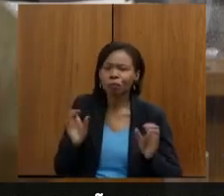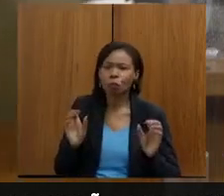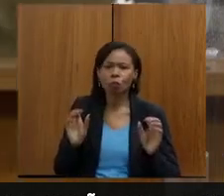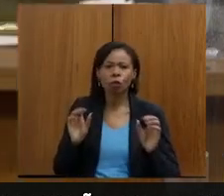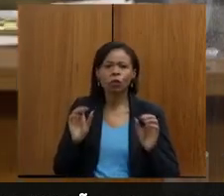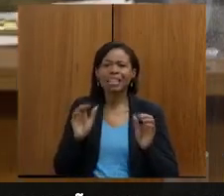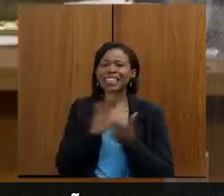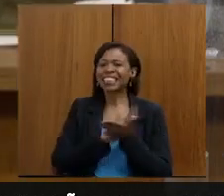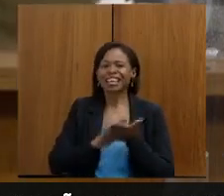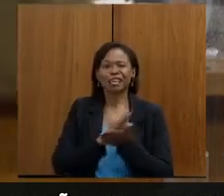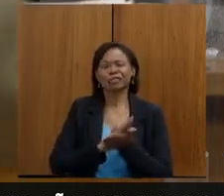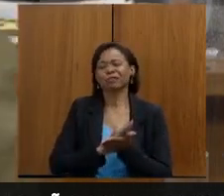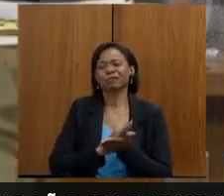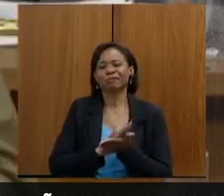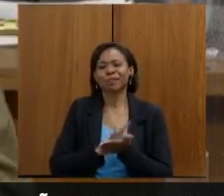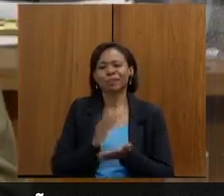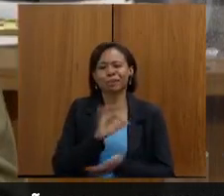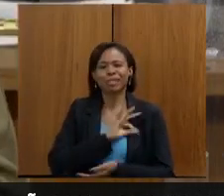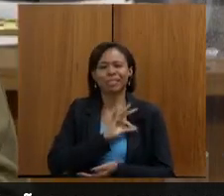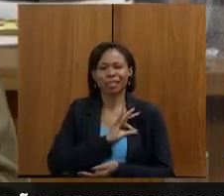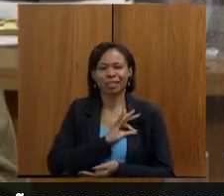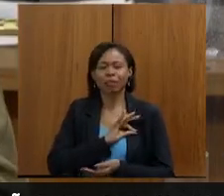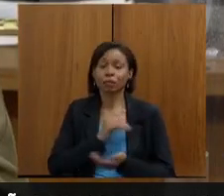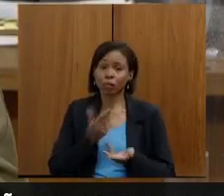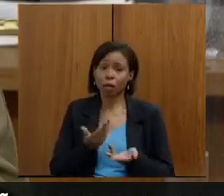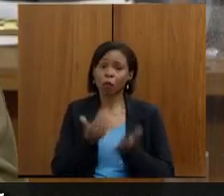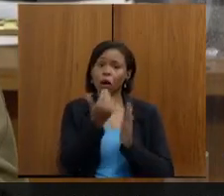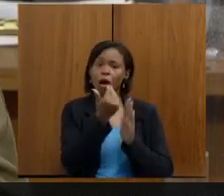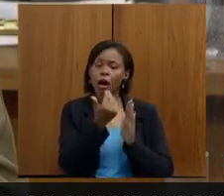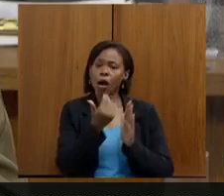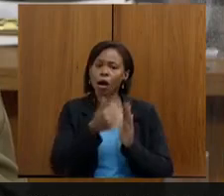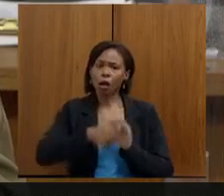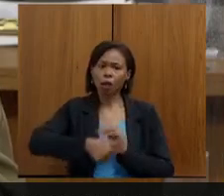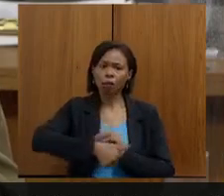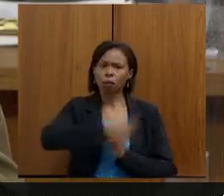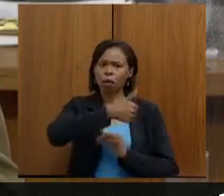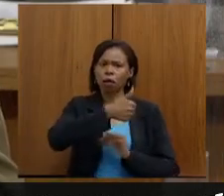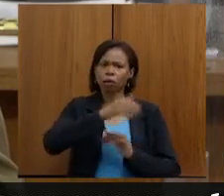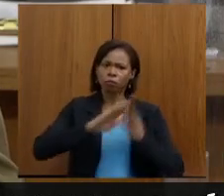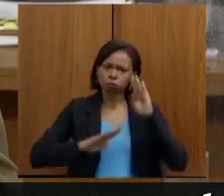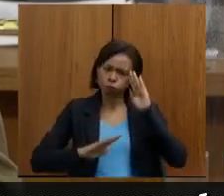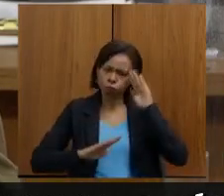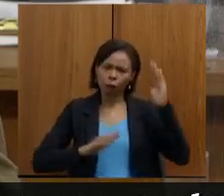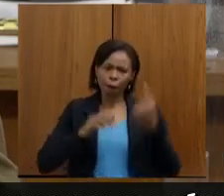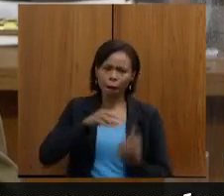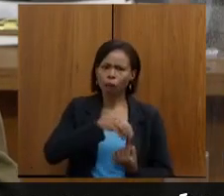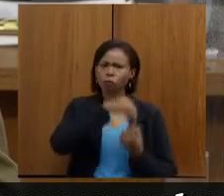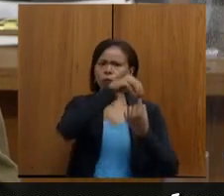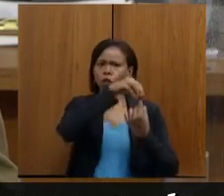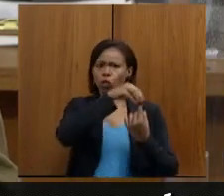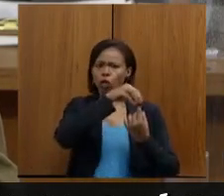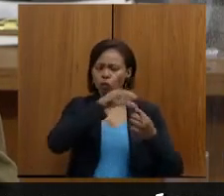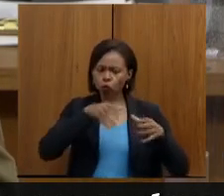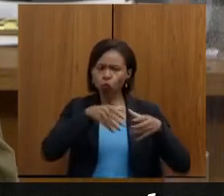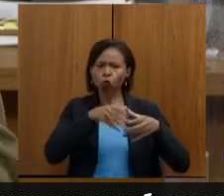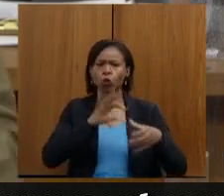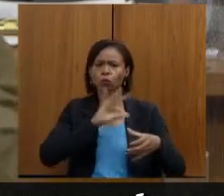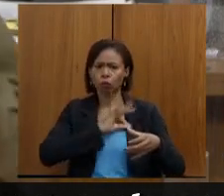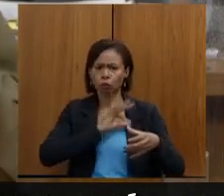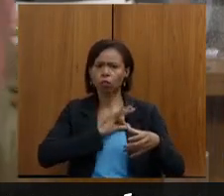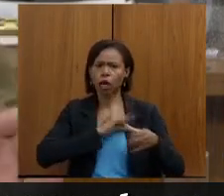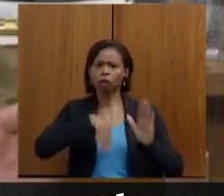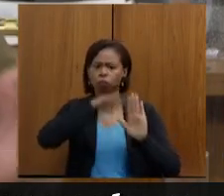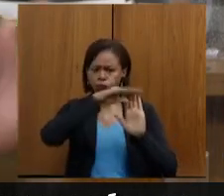questão de Justiça colocar a gente naquela naquela lista né de prioridades onde a gente tava de colocar de forma equivocada